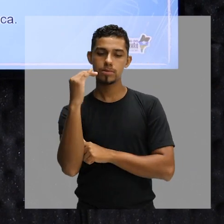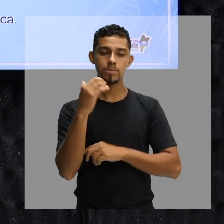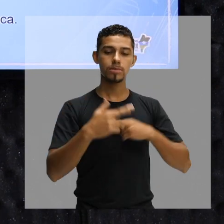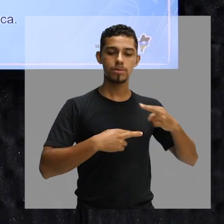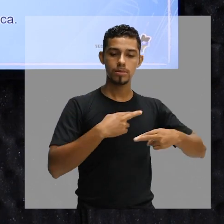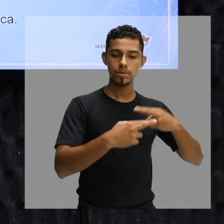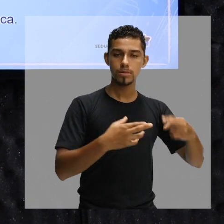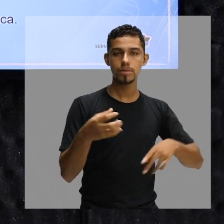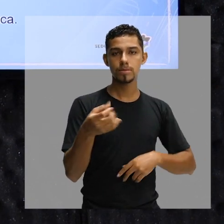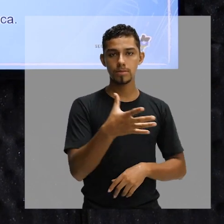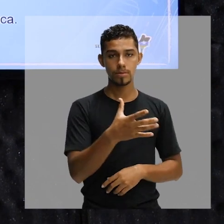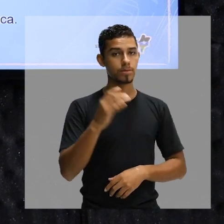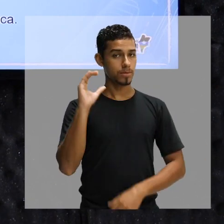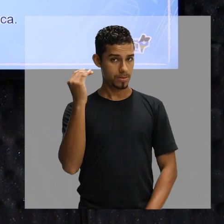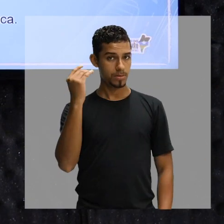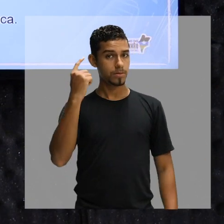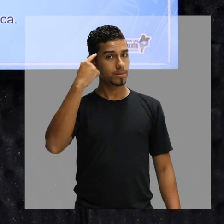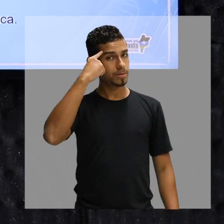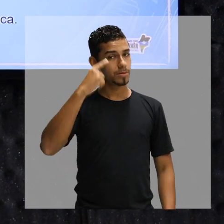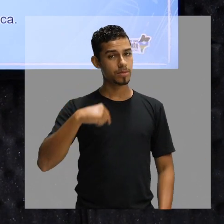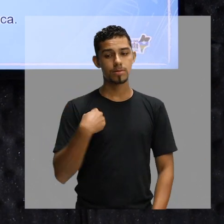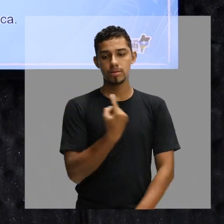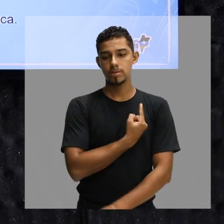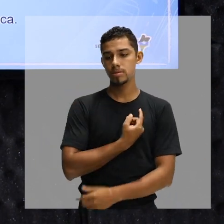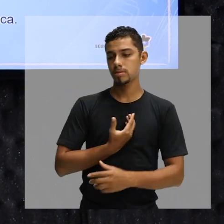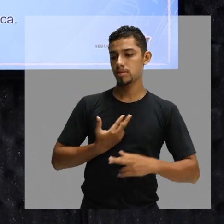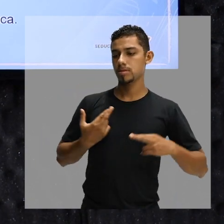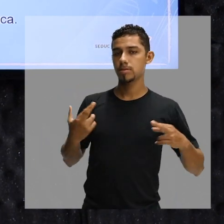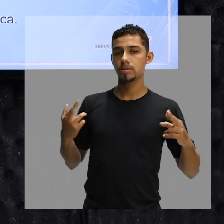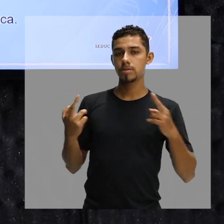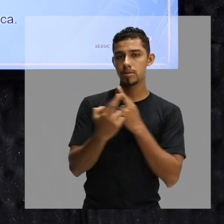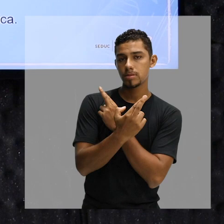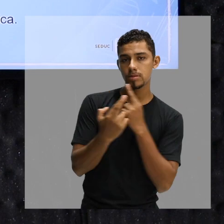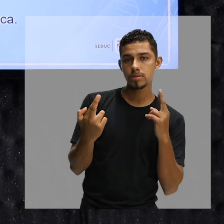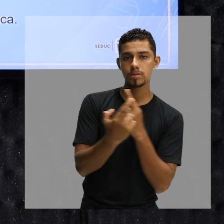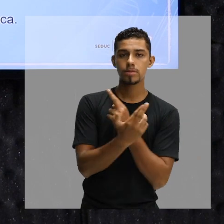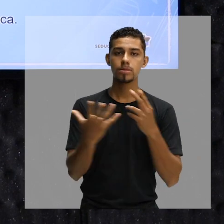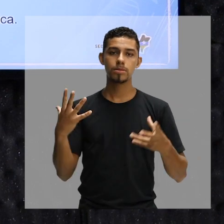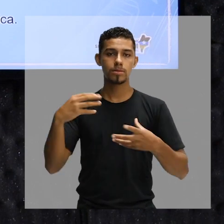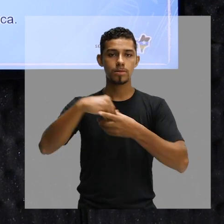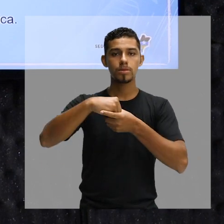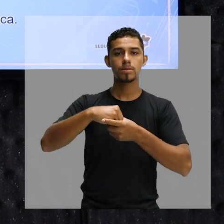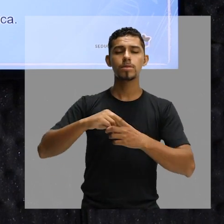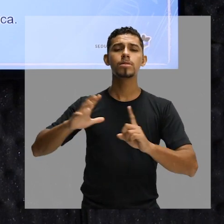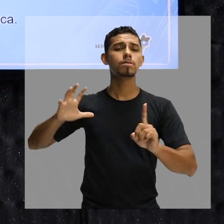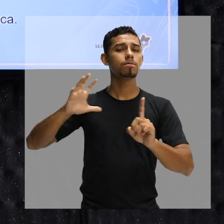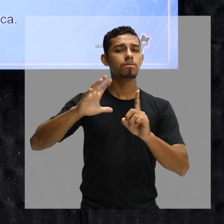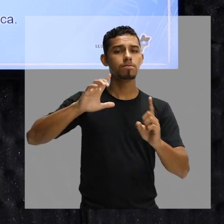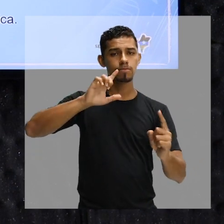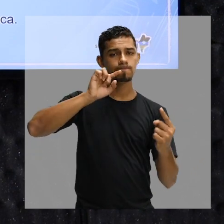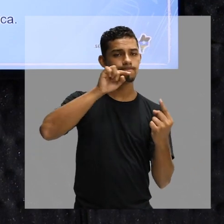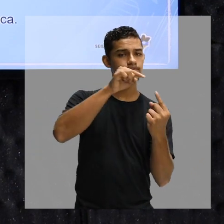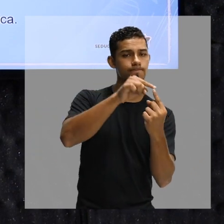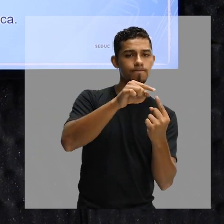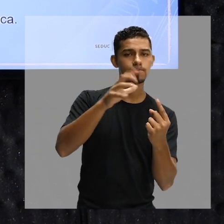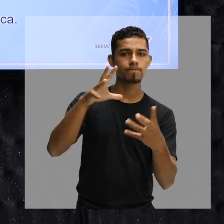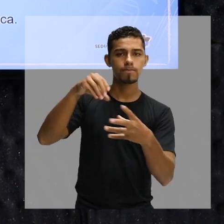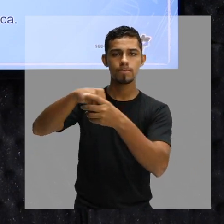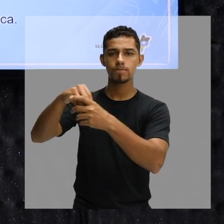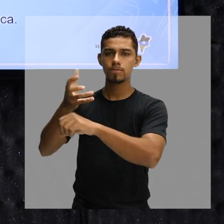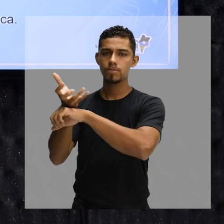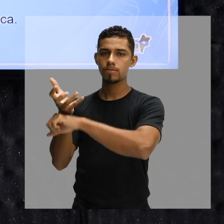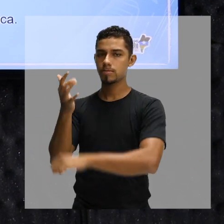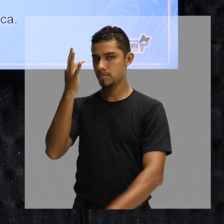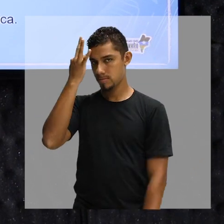e os nossos pensadores que estão relacionados a este Renascimento científico que tem uma influência direta na